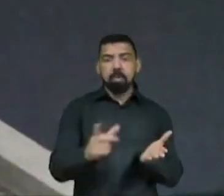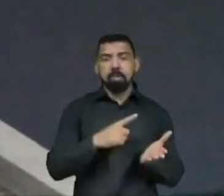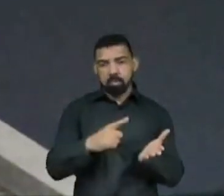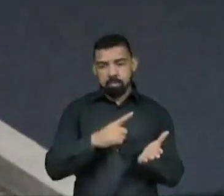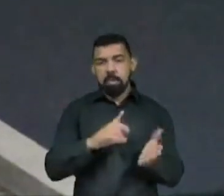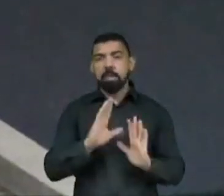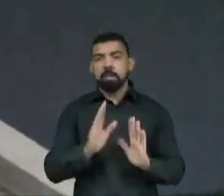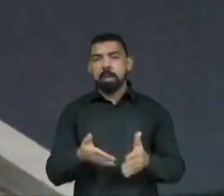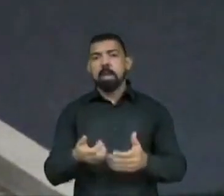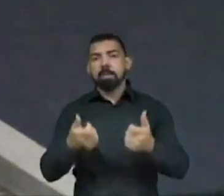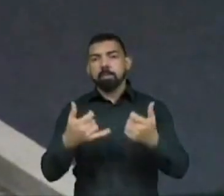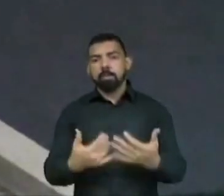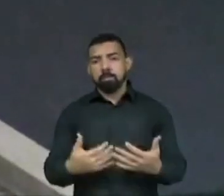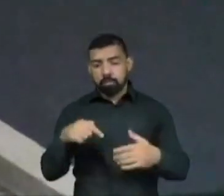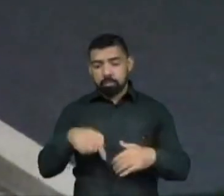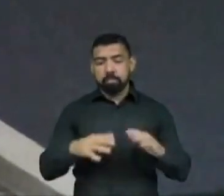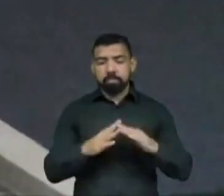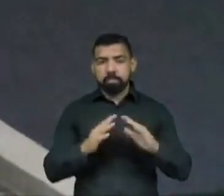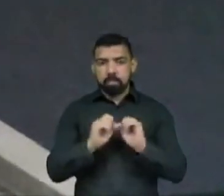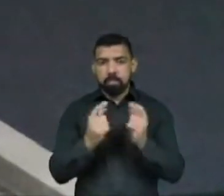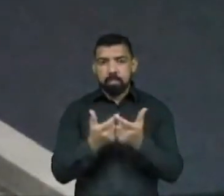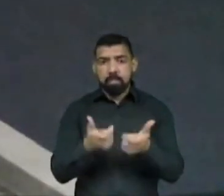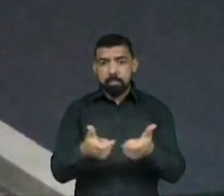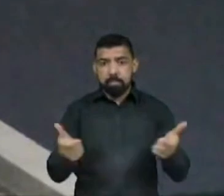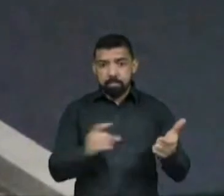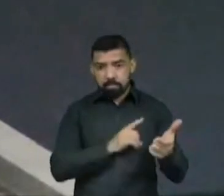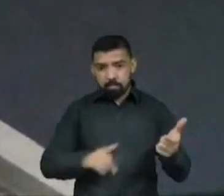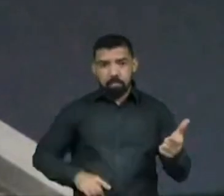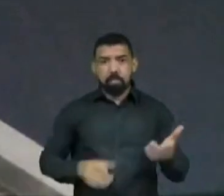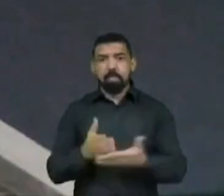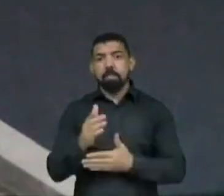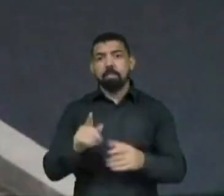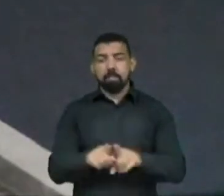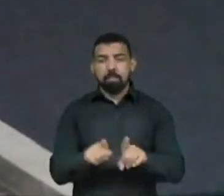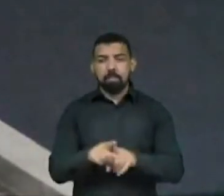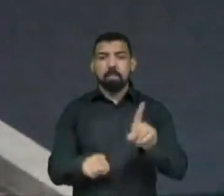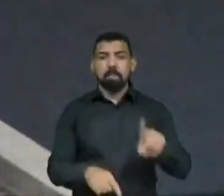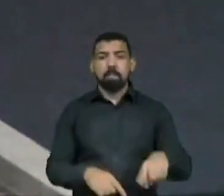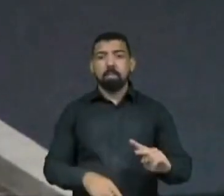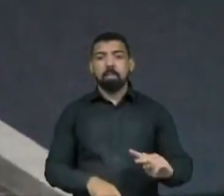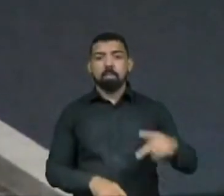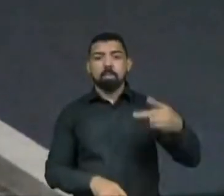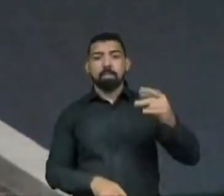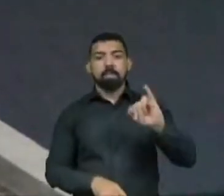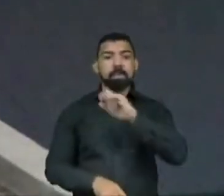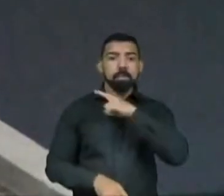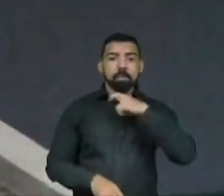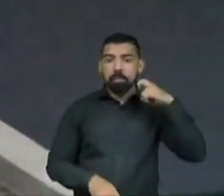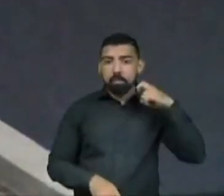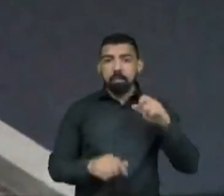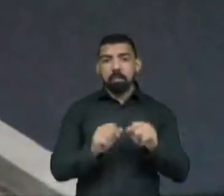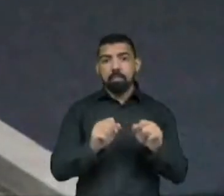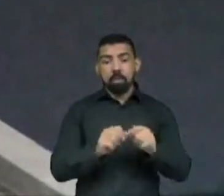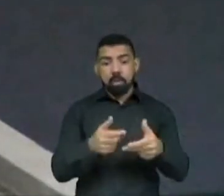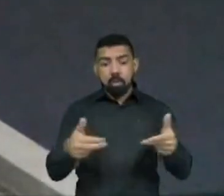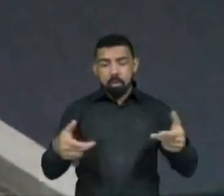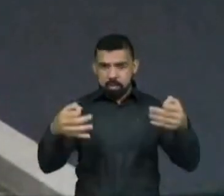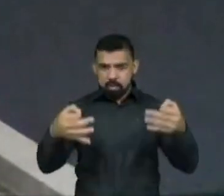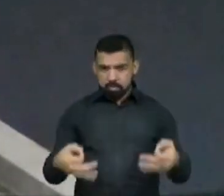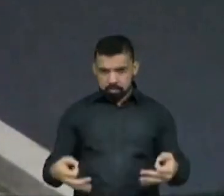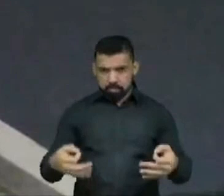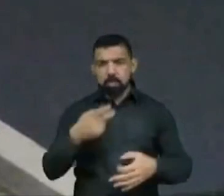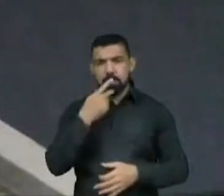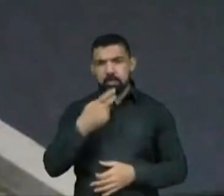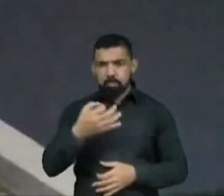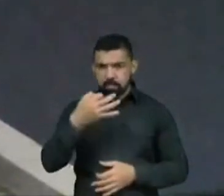pauta aqui que a maioria dos deputados e das deputadas aprovou, que foi o aumento dos impostos para fazer coisas justas, diga-se de